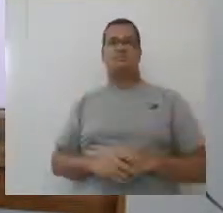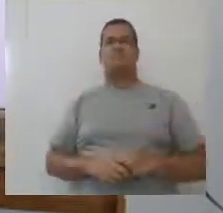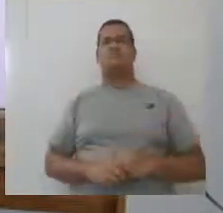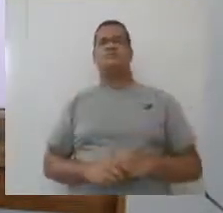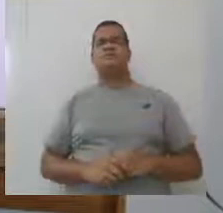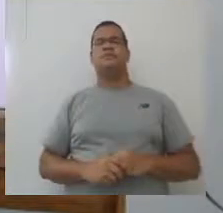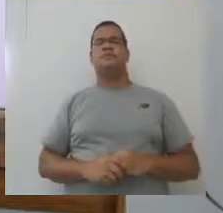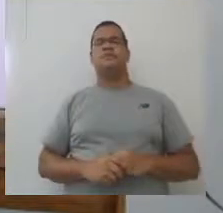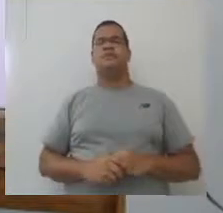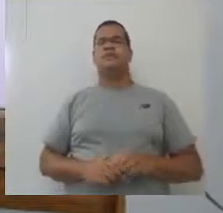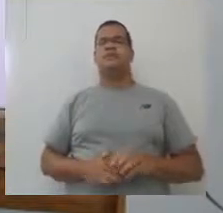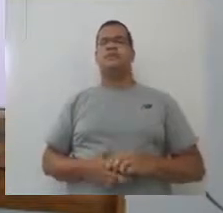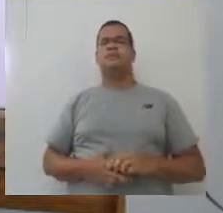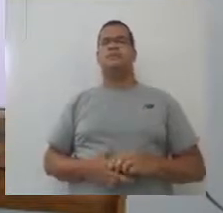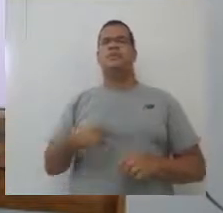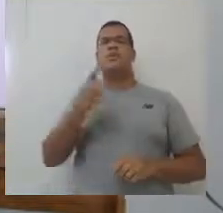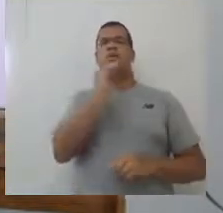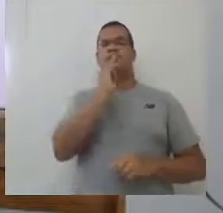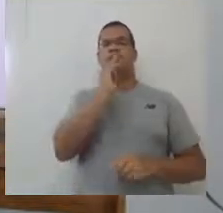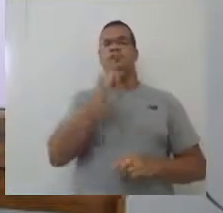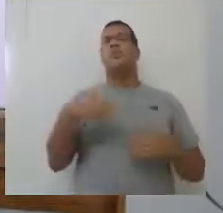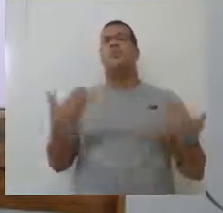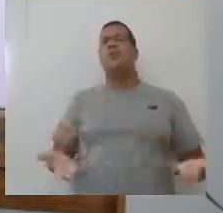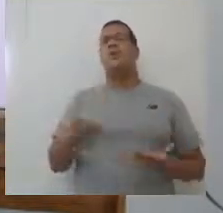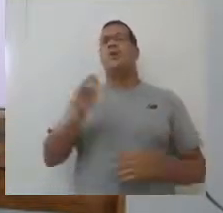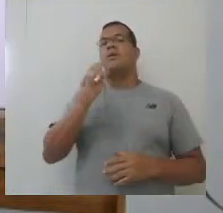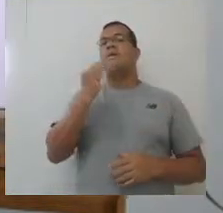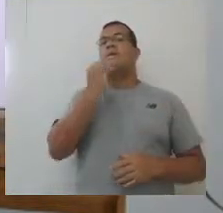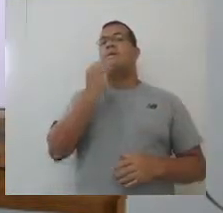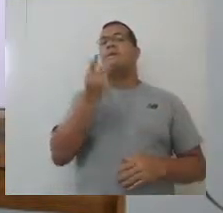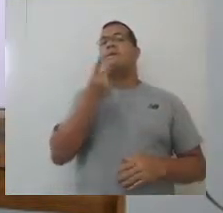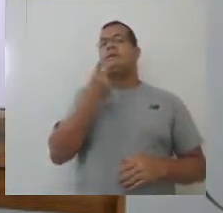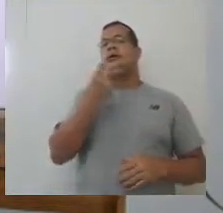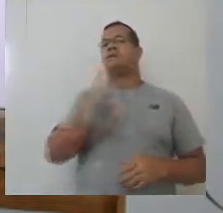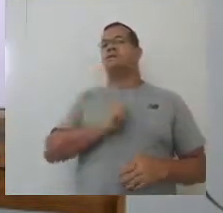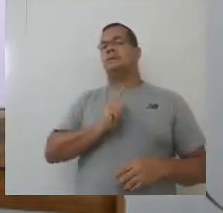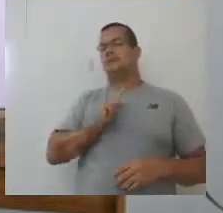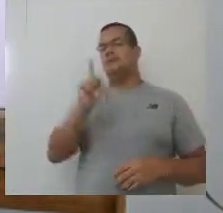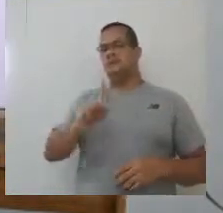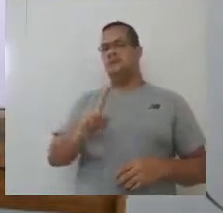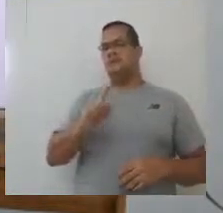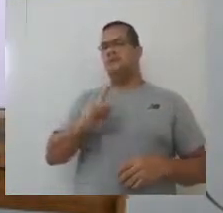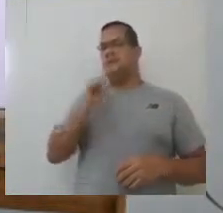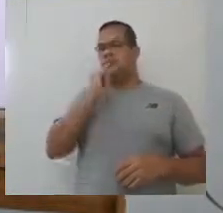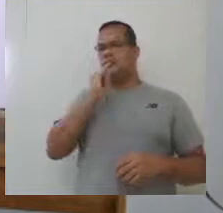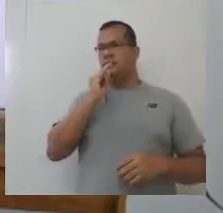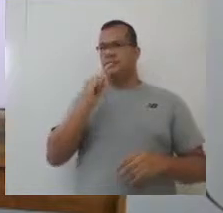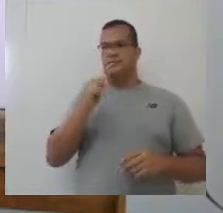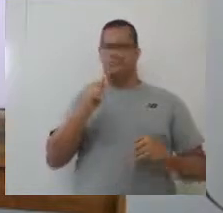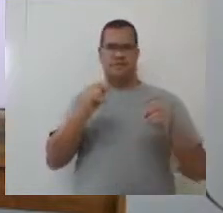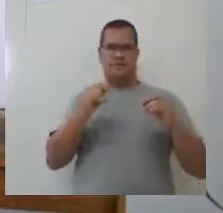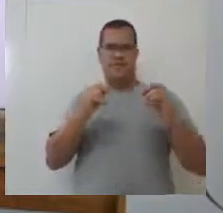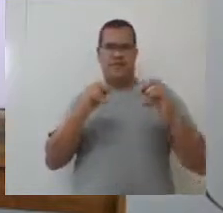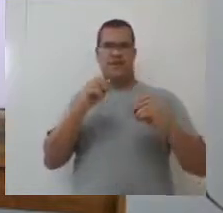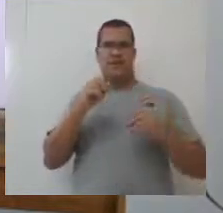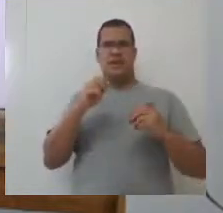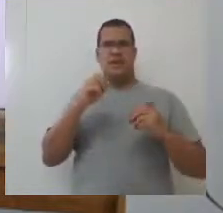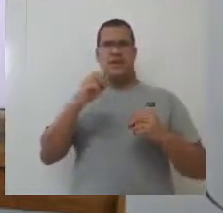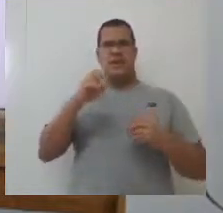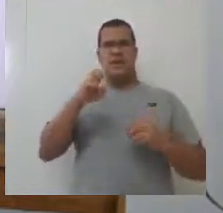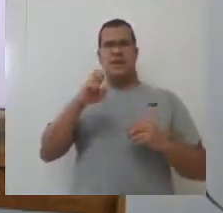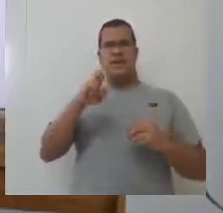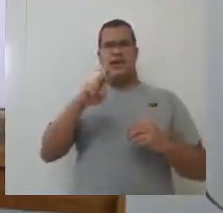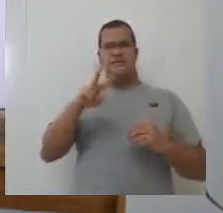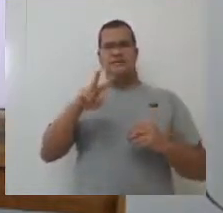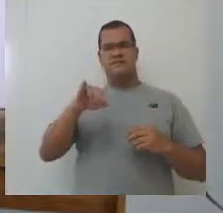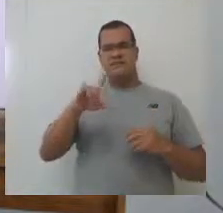aqui. Qual a probabilidade de se obter em um cruzamento de ervilhas híbridas? Ei, eu